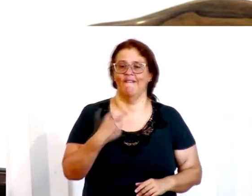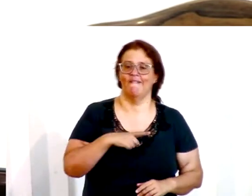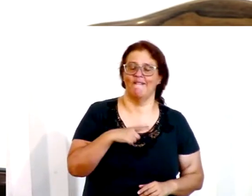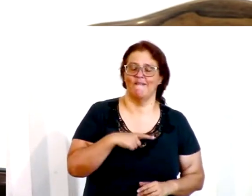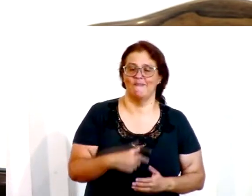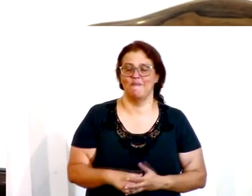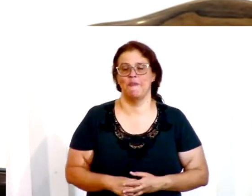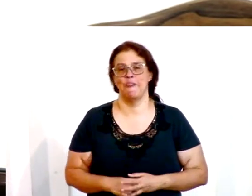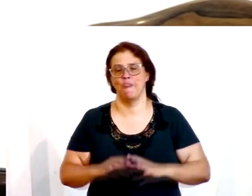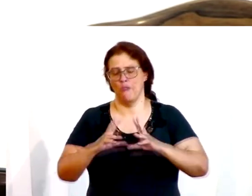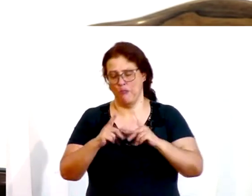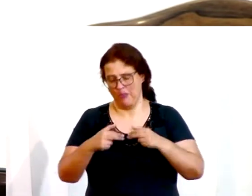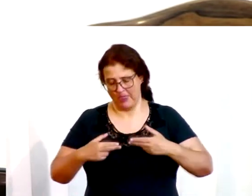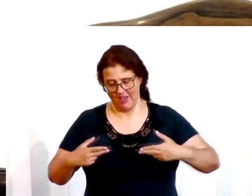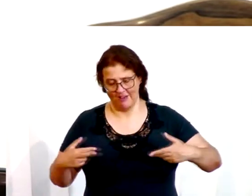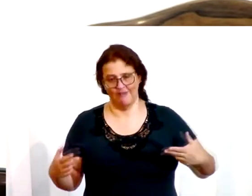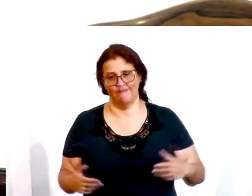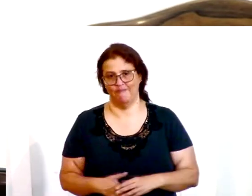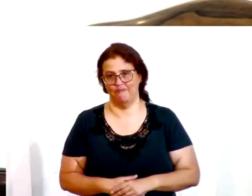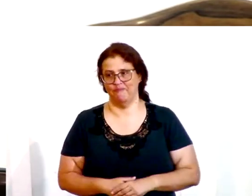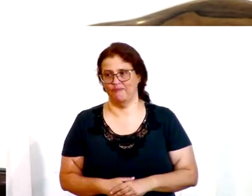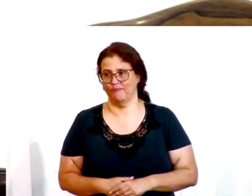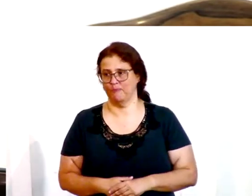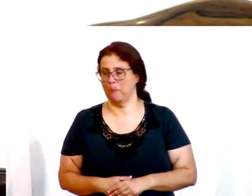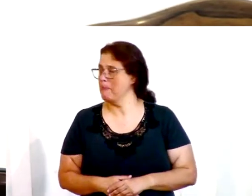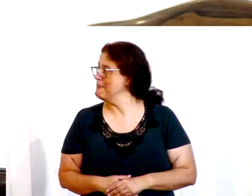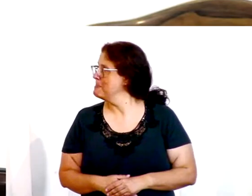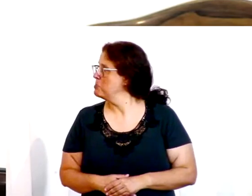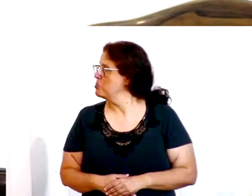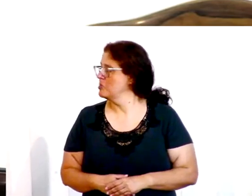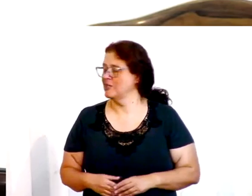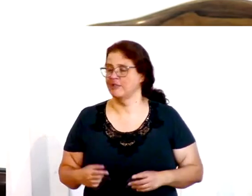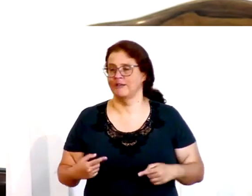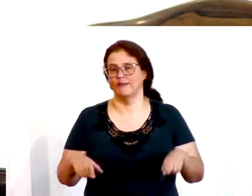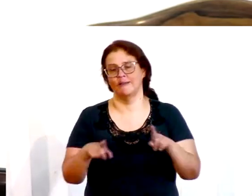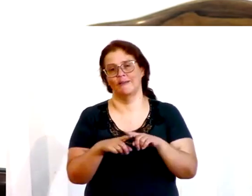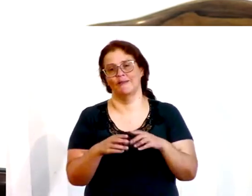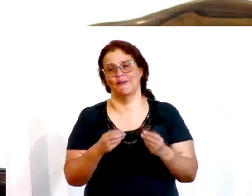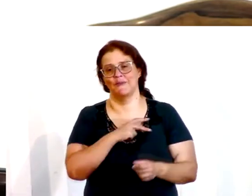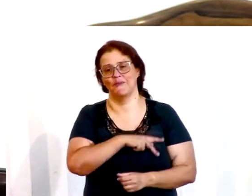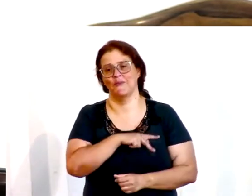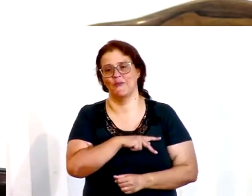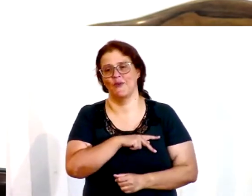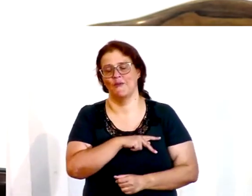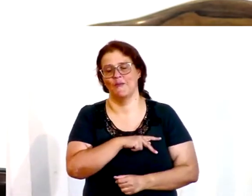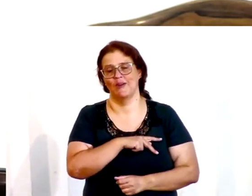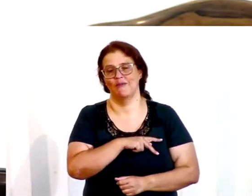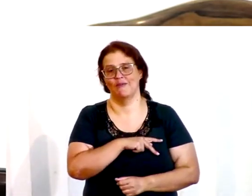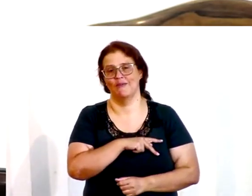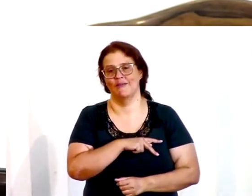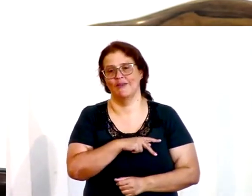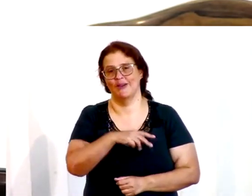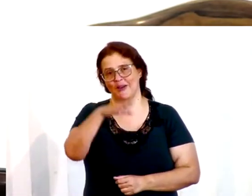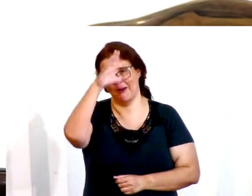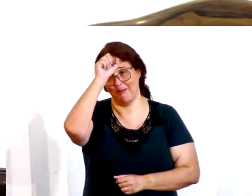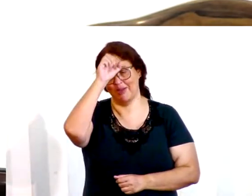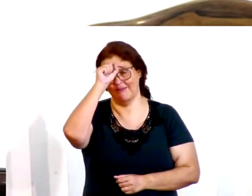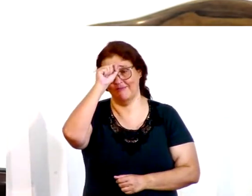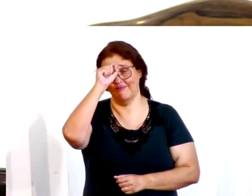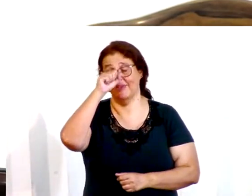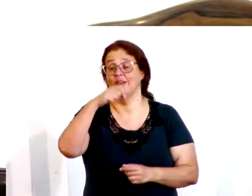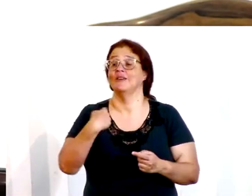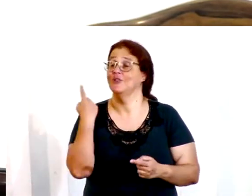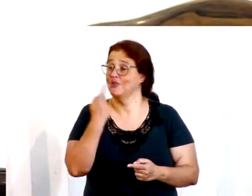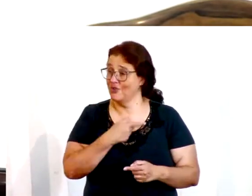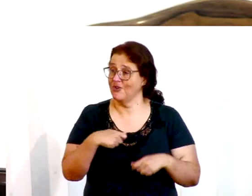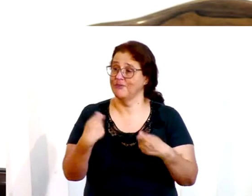Ele se faz presente. Então, assim como Paulo aprendeu. Eu e você precisamos